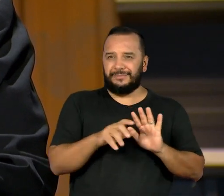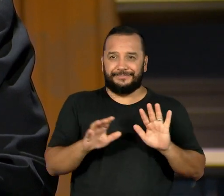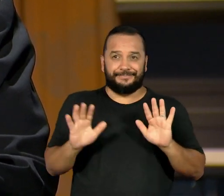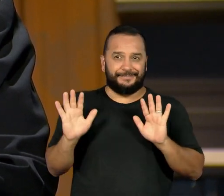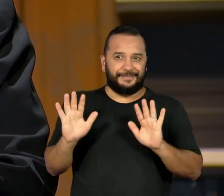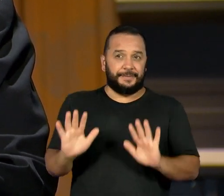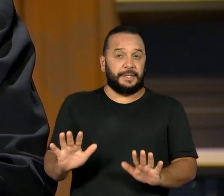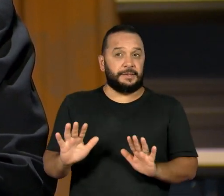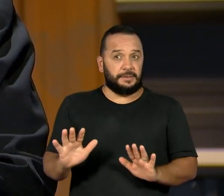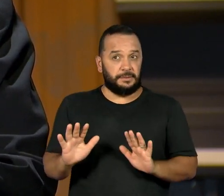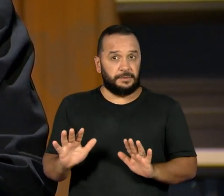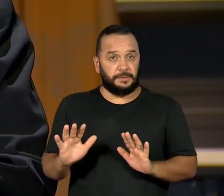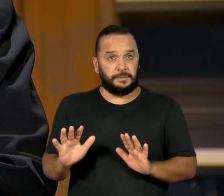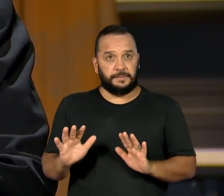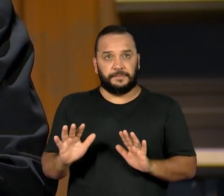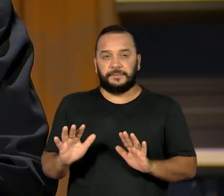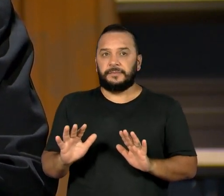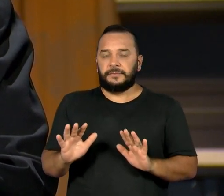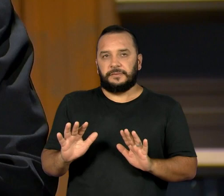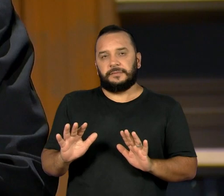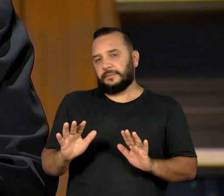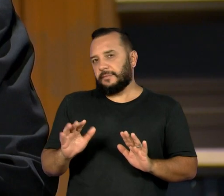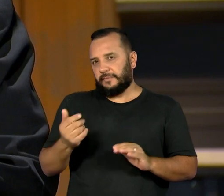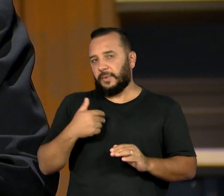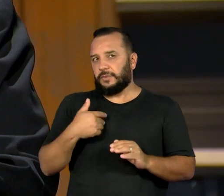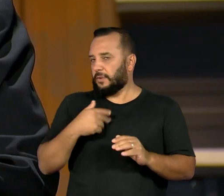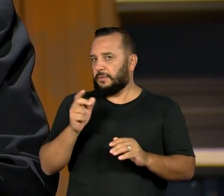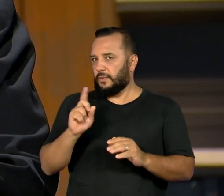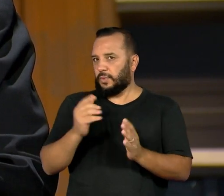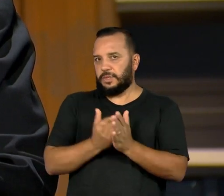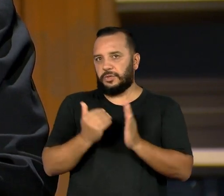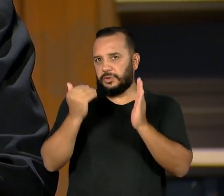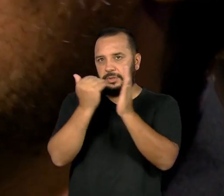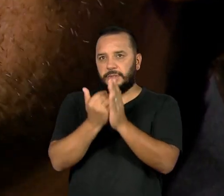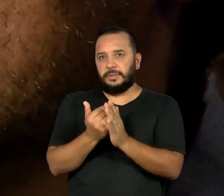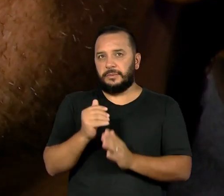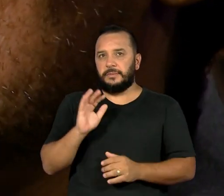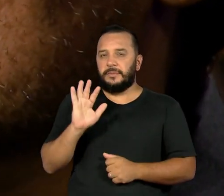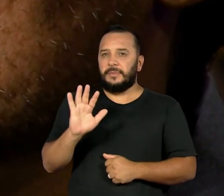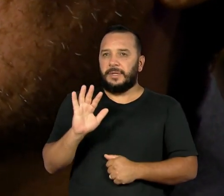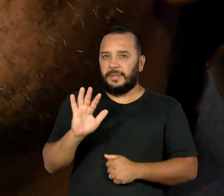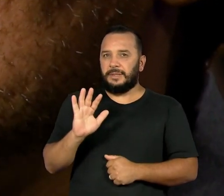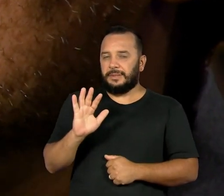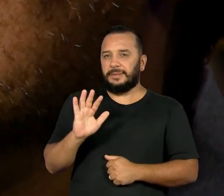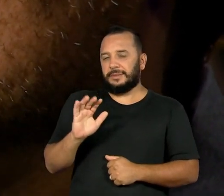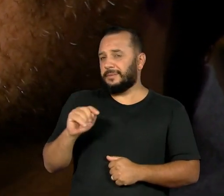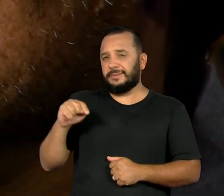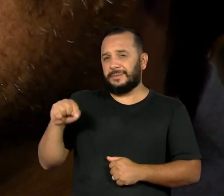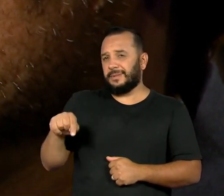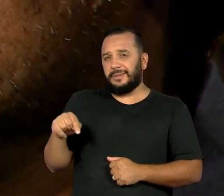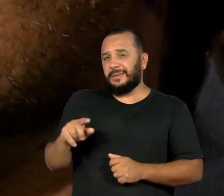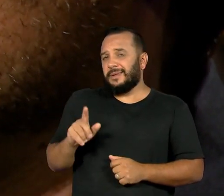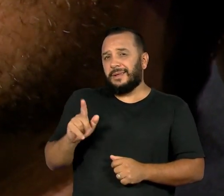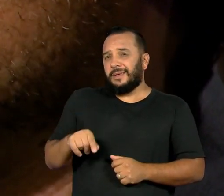fundo, né, não estou exagerando no que eu estou falando. Isso aqui é uma casca só.